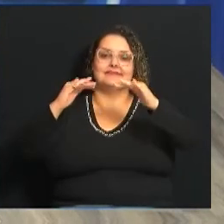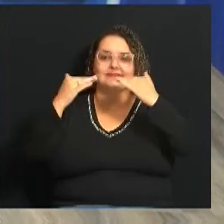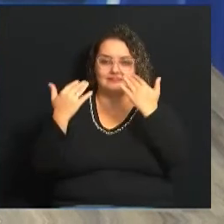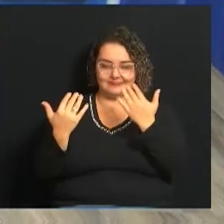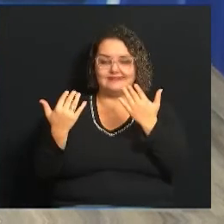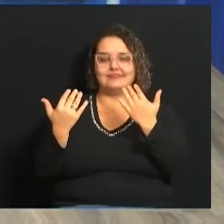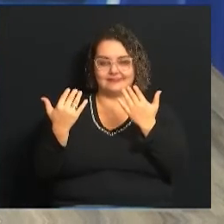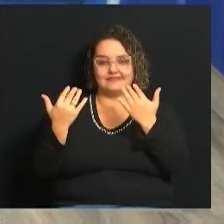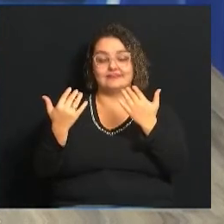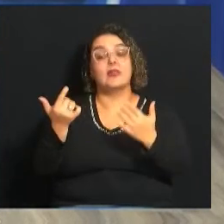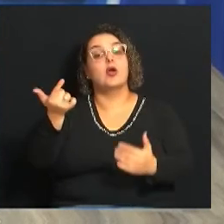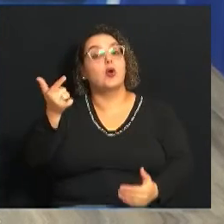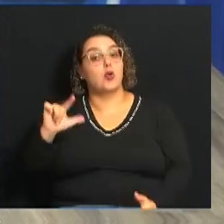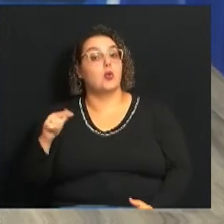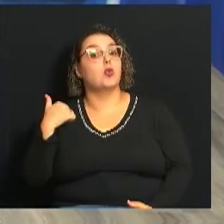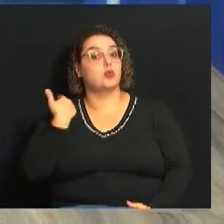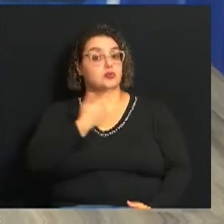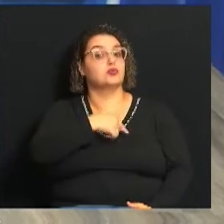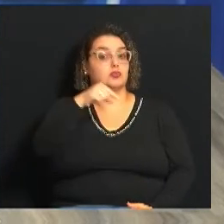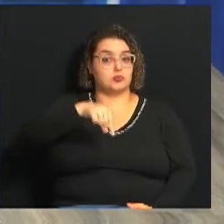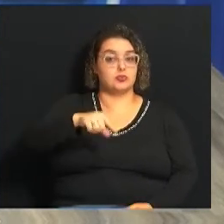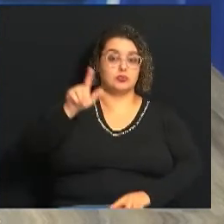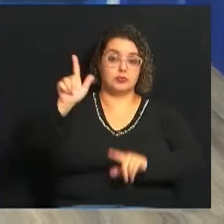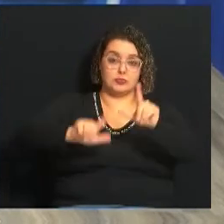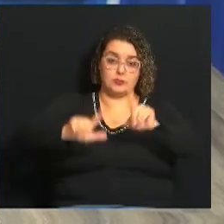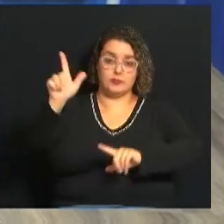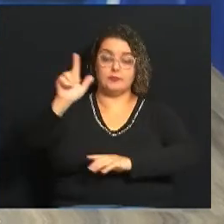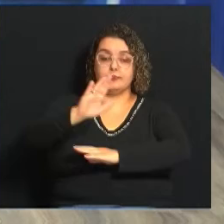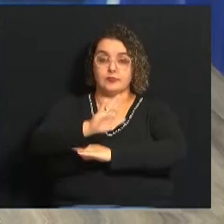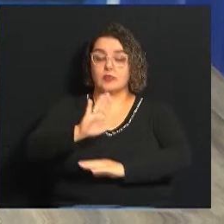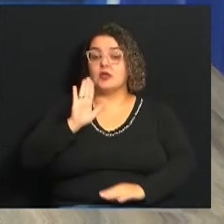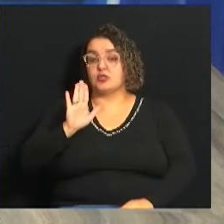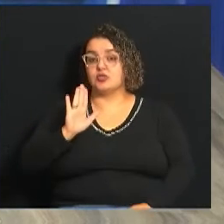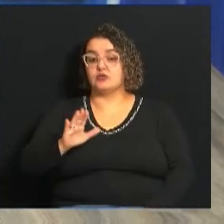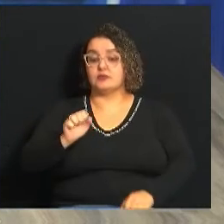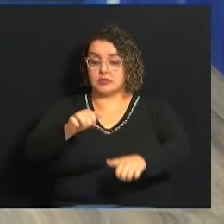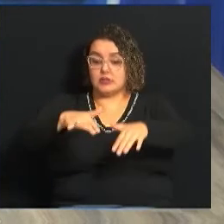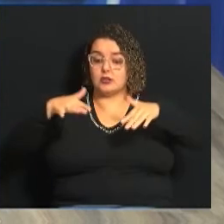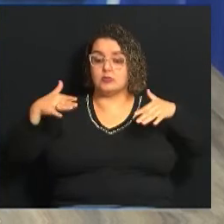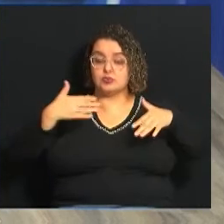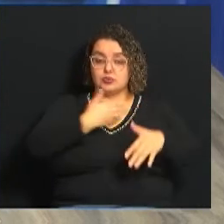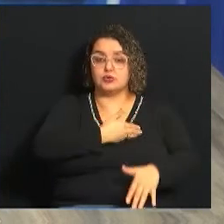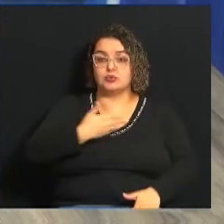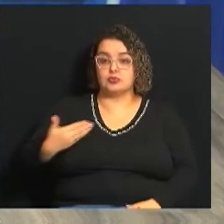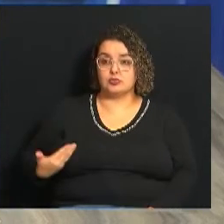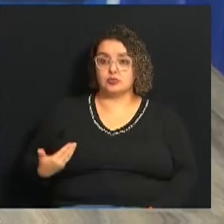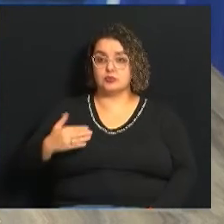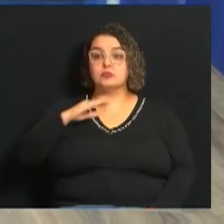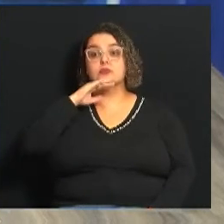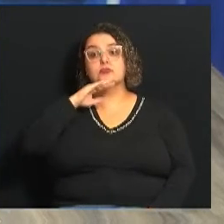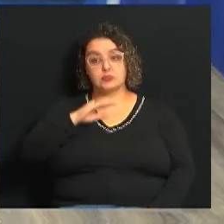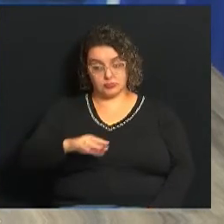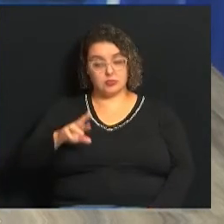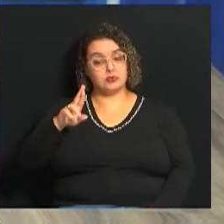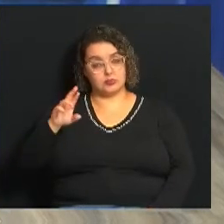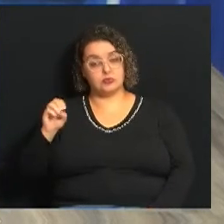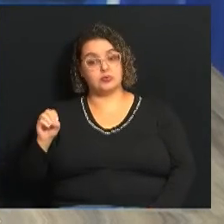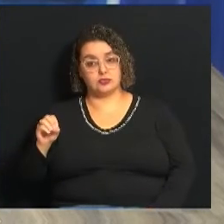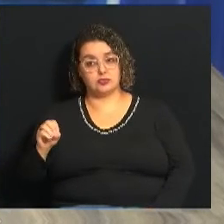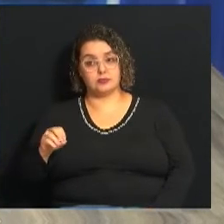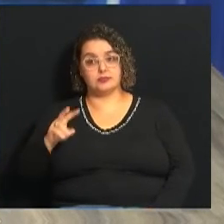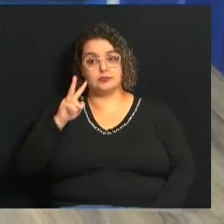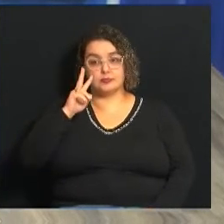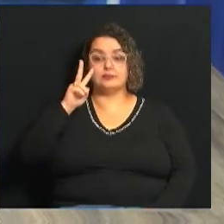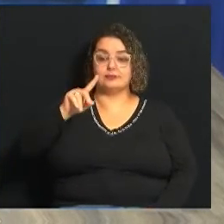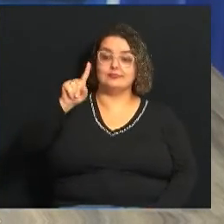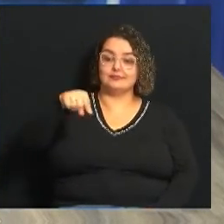audiência. Continue aqui na TV Câmara Campinas, já que daqui a pouco tem audiência pública, mais à tarde tem a reunião ordinária. E nos vemos